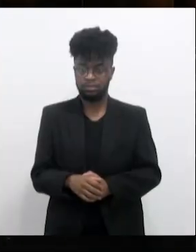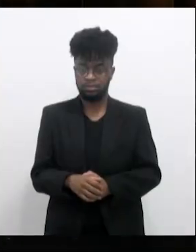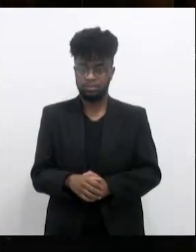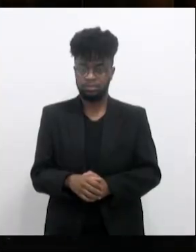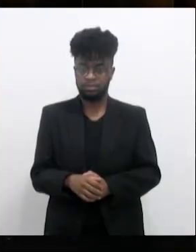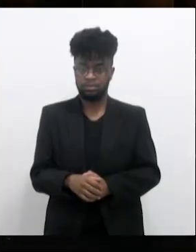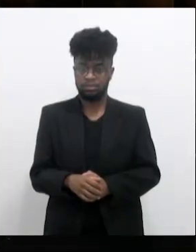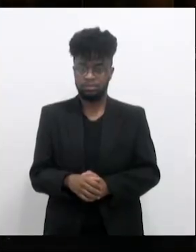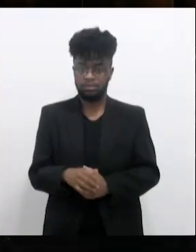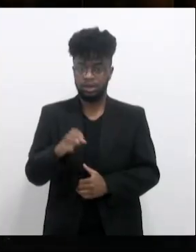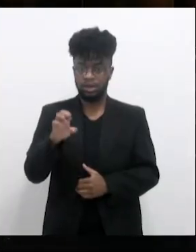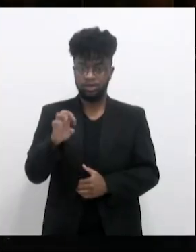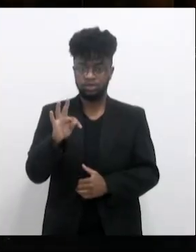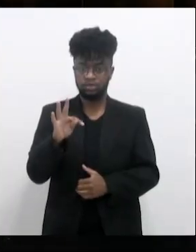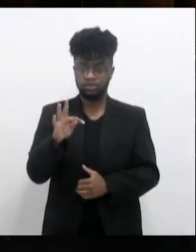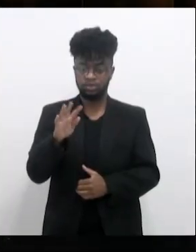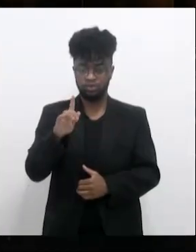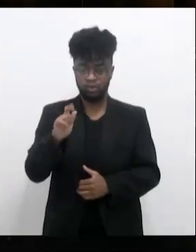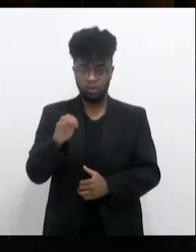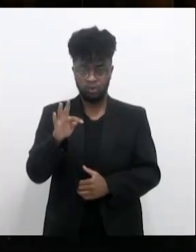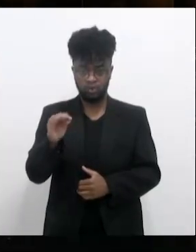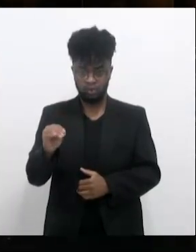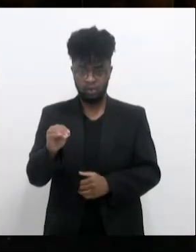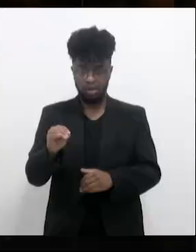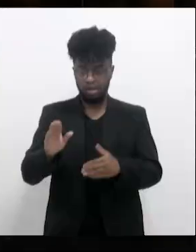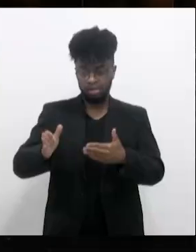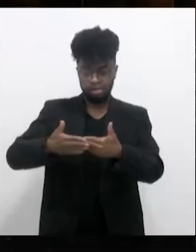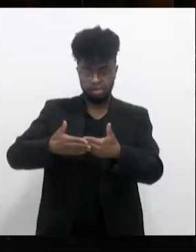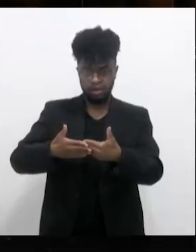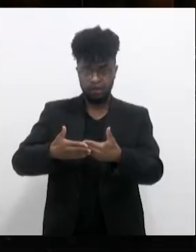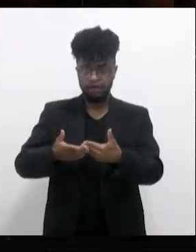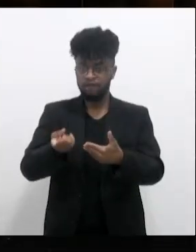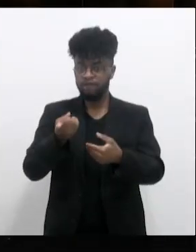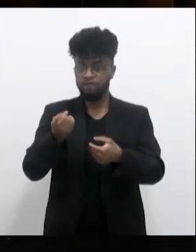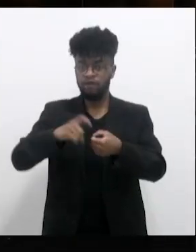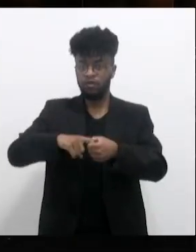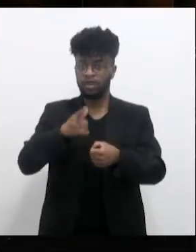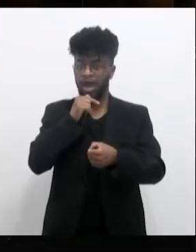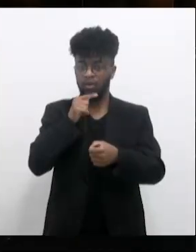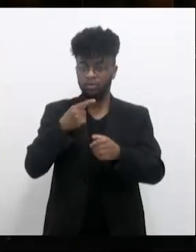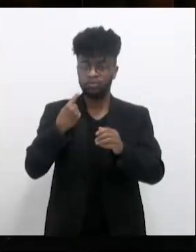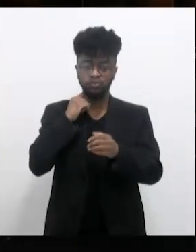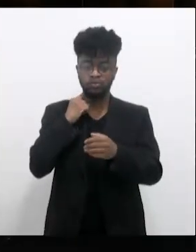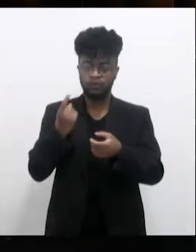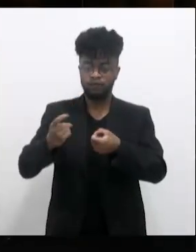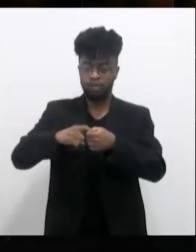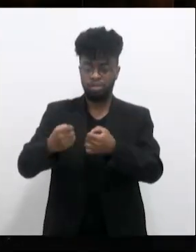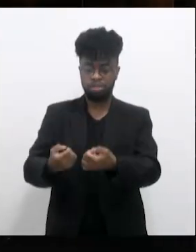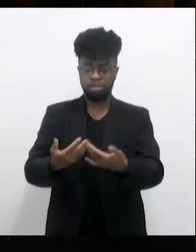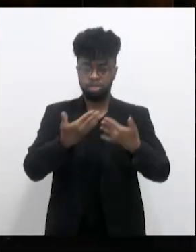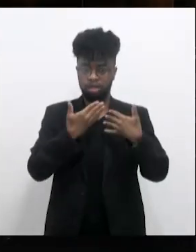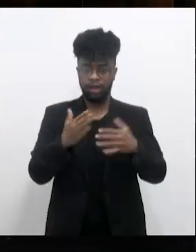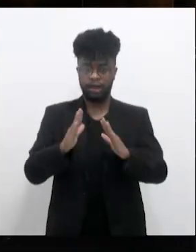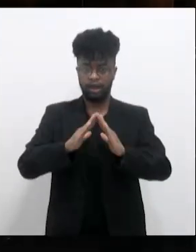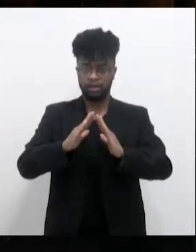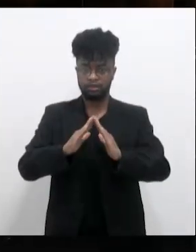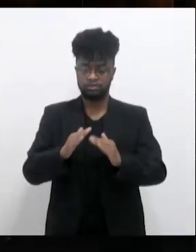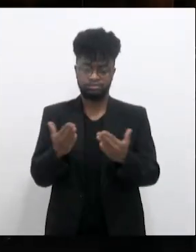esgoto entupida para o esgoto retornar para o imóvel. Eu não consigo acreditar